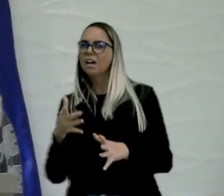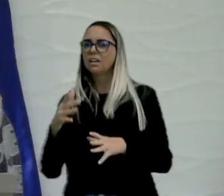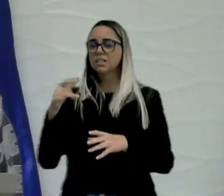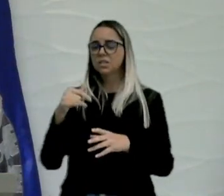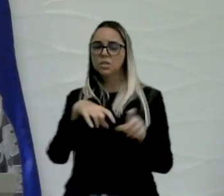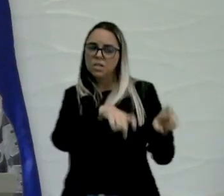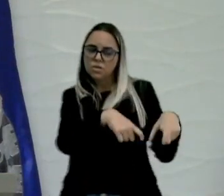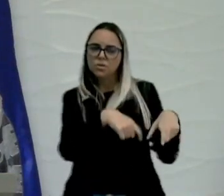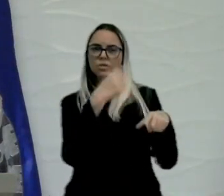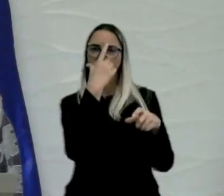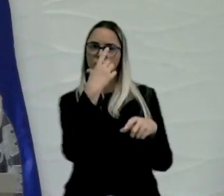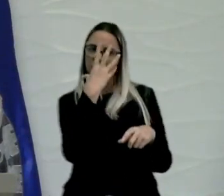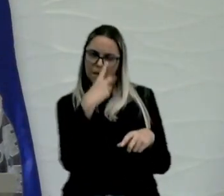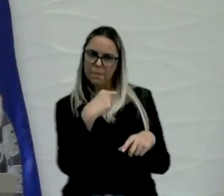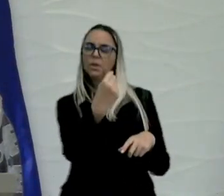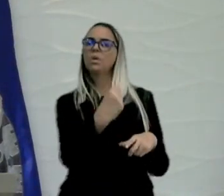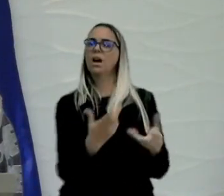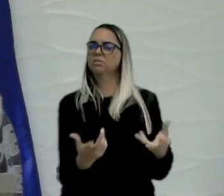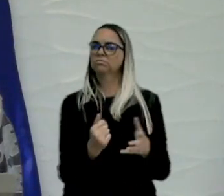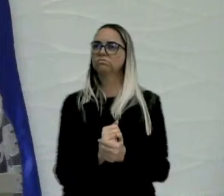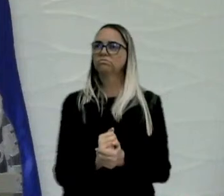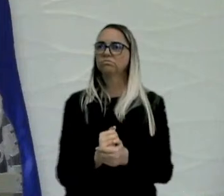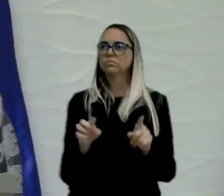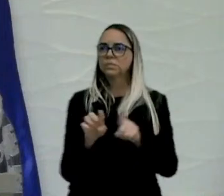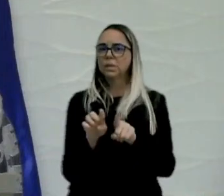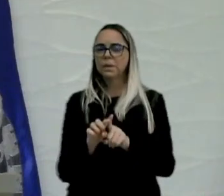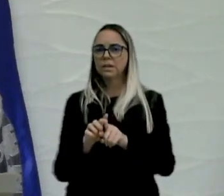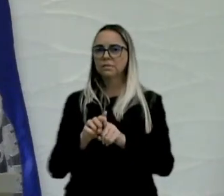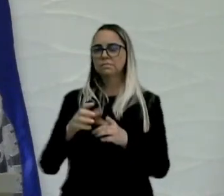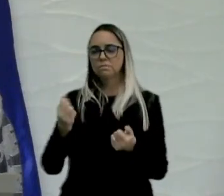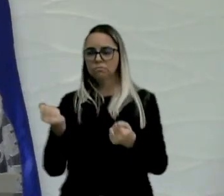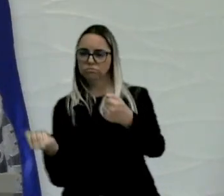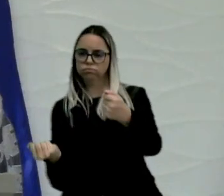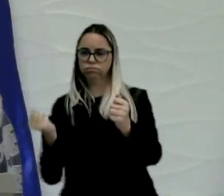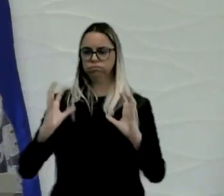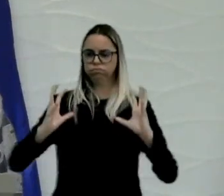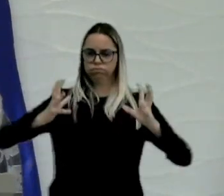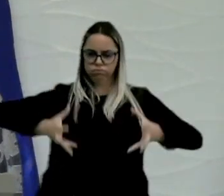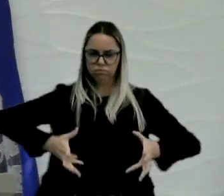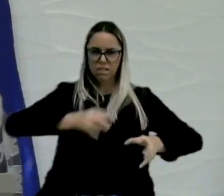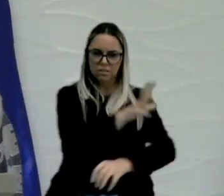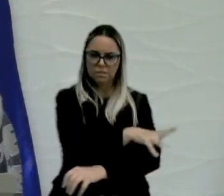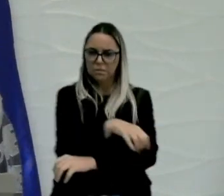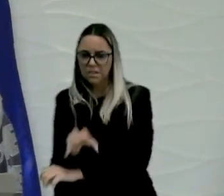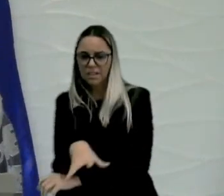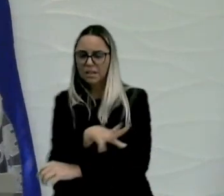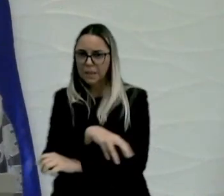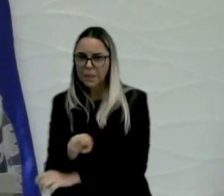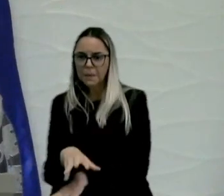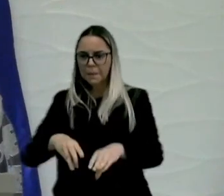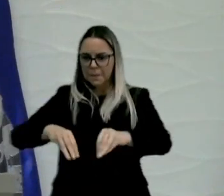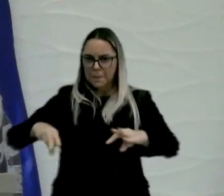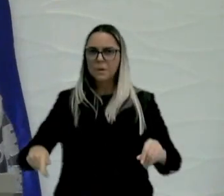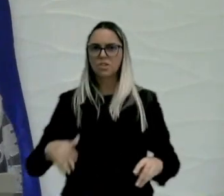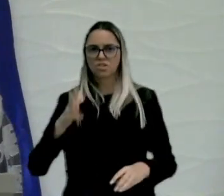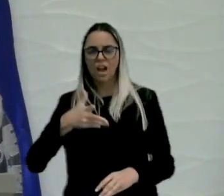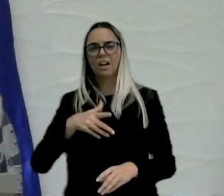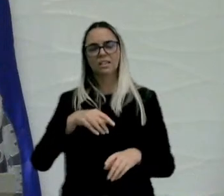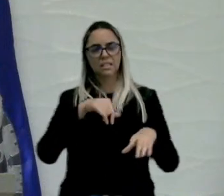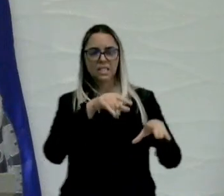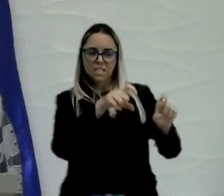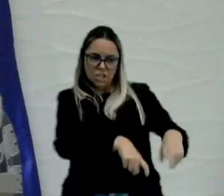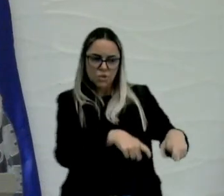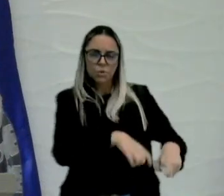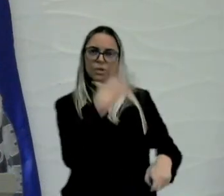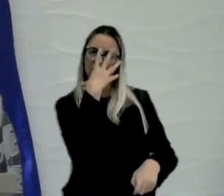doar tratores arou muita terra também lá no sítio tamando do ar a oposição de